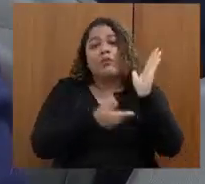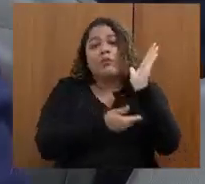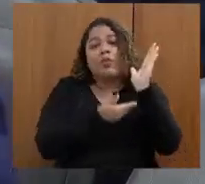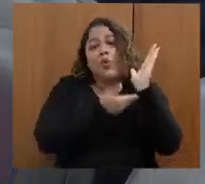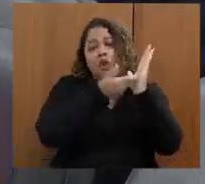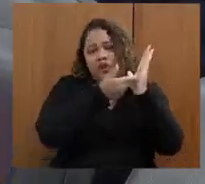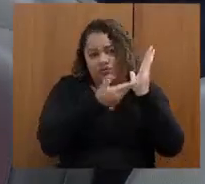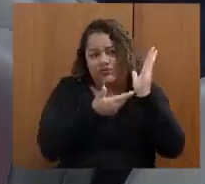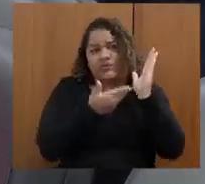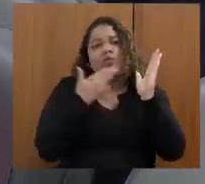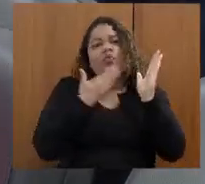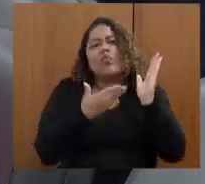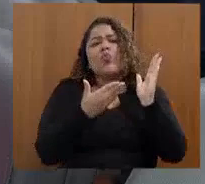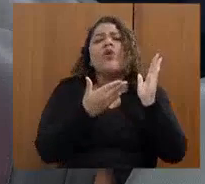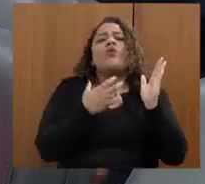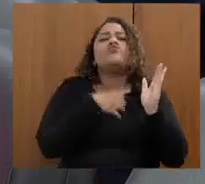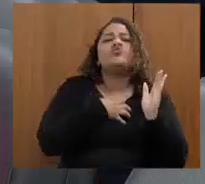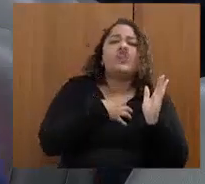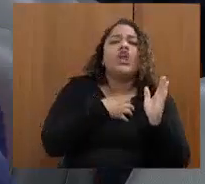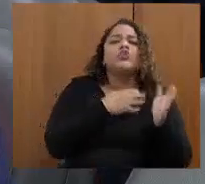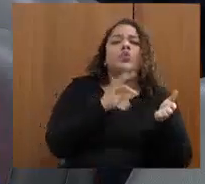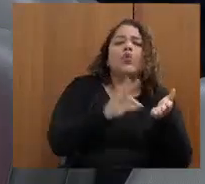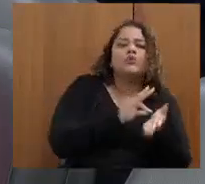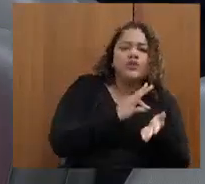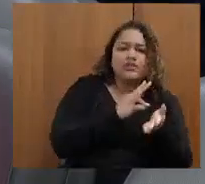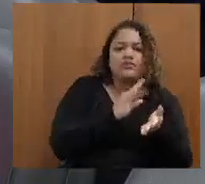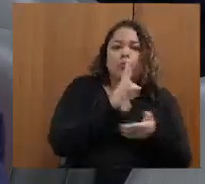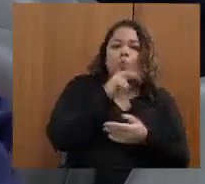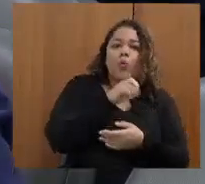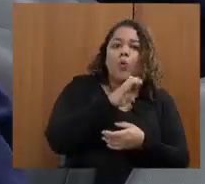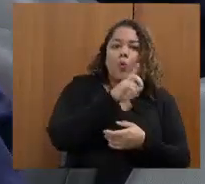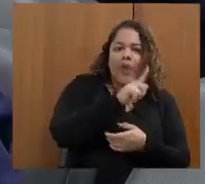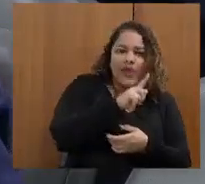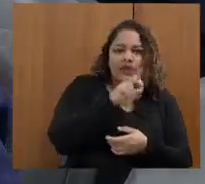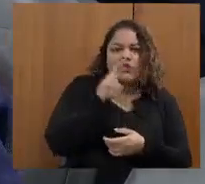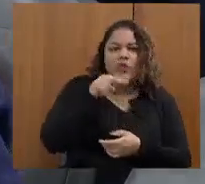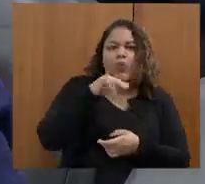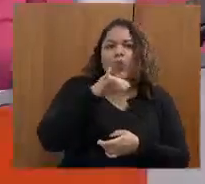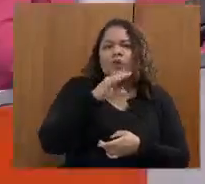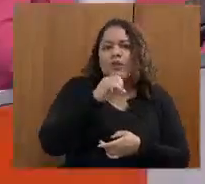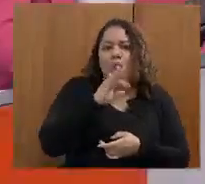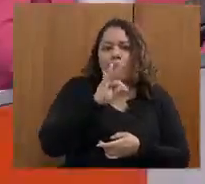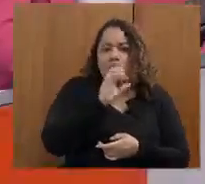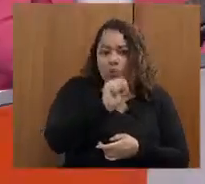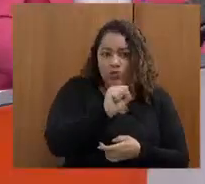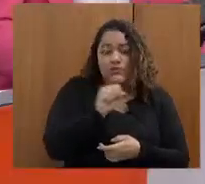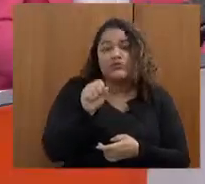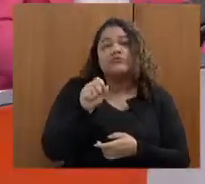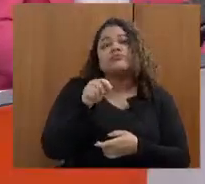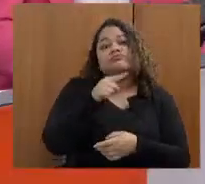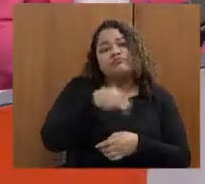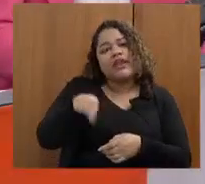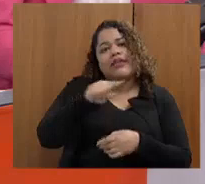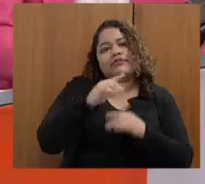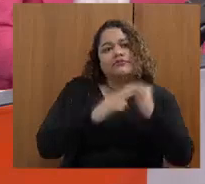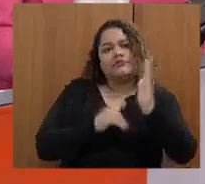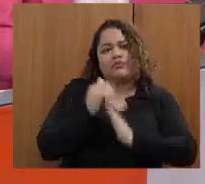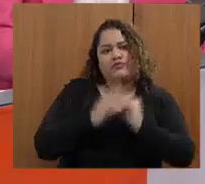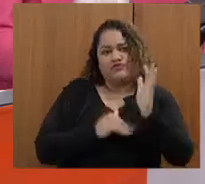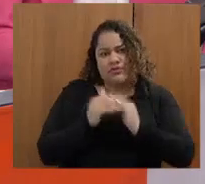da UEMG e unimontes para oferta já este ano para esses Profissionais que são cursos